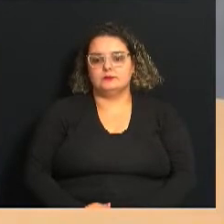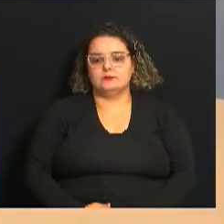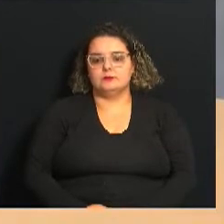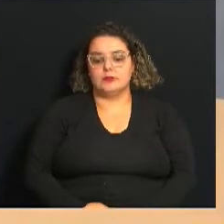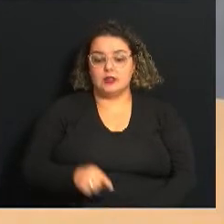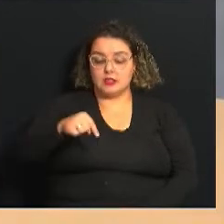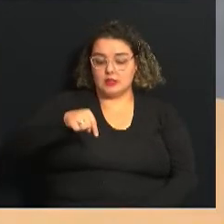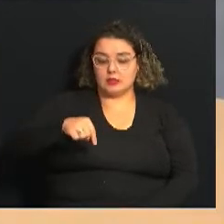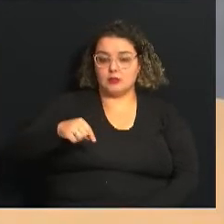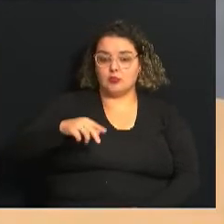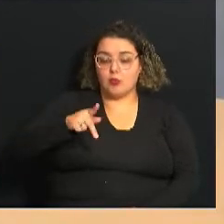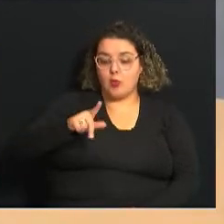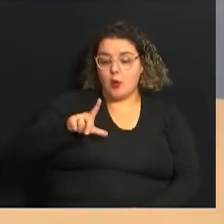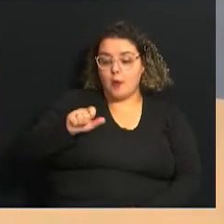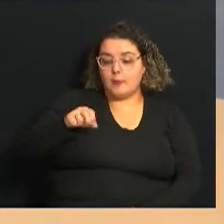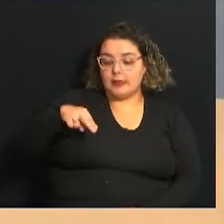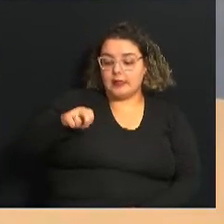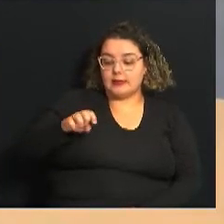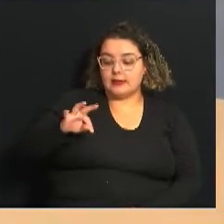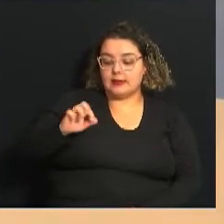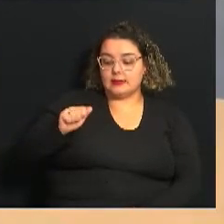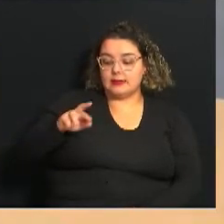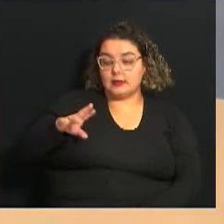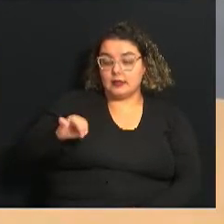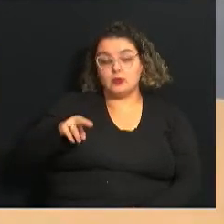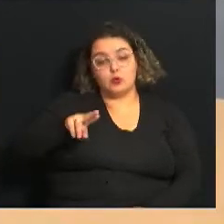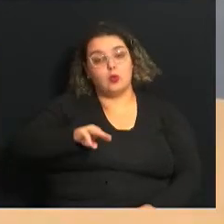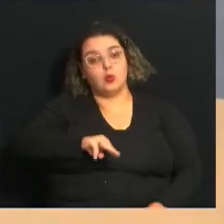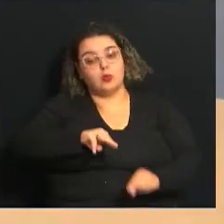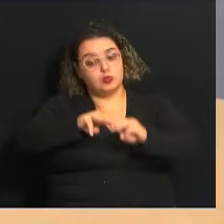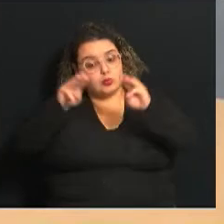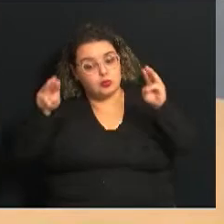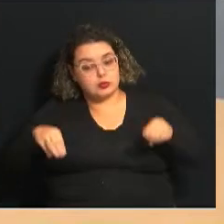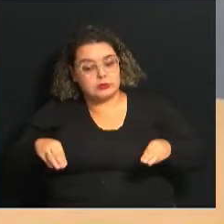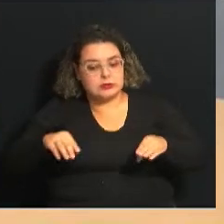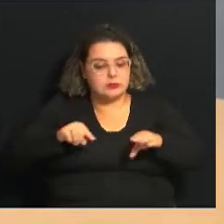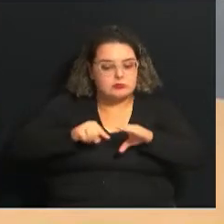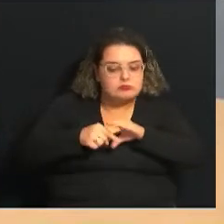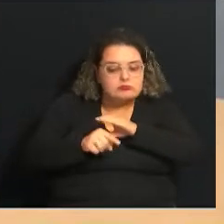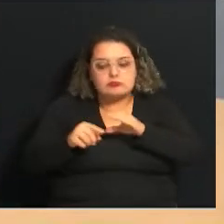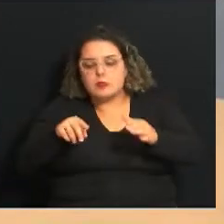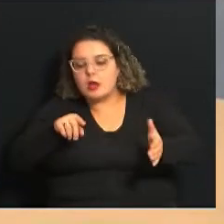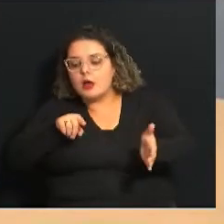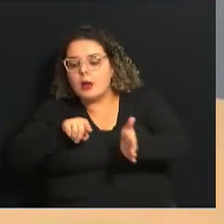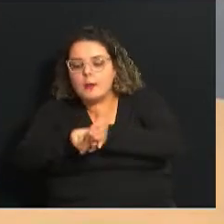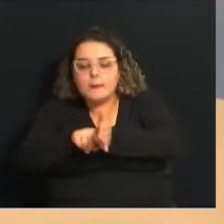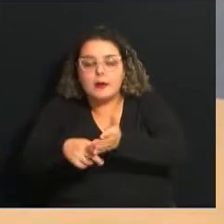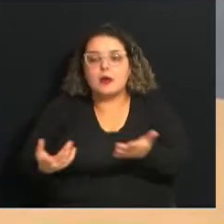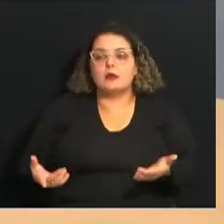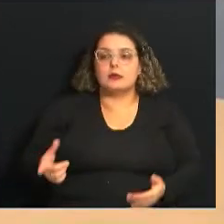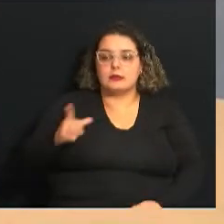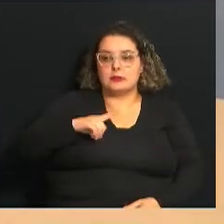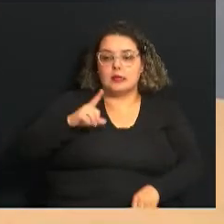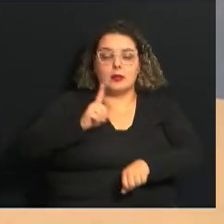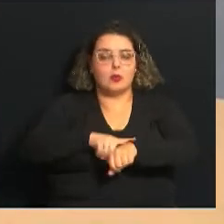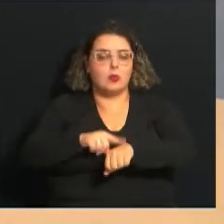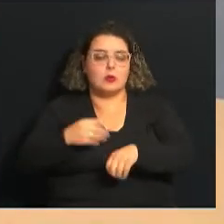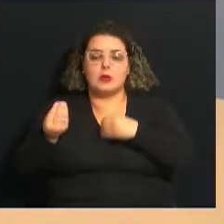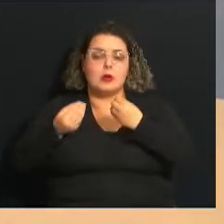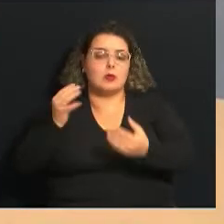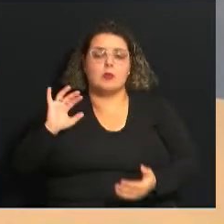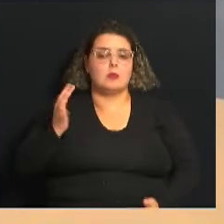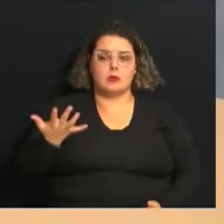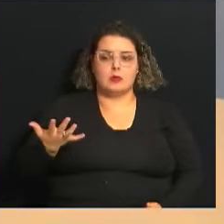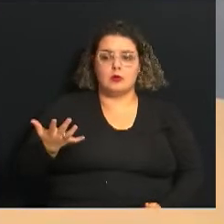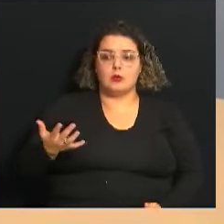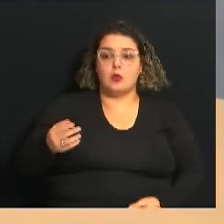planetário ou no museu exploratório, tem atividades também? Pode vir qual horário? Como é que vai funcionar isso? Bom,